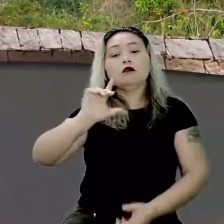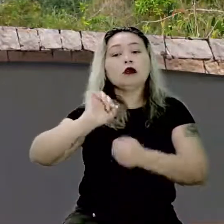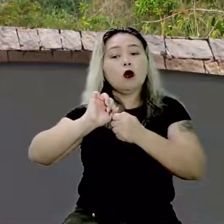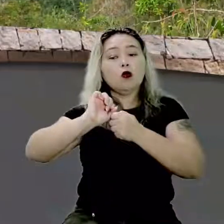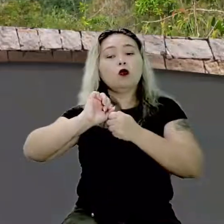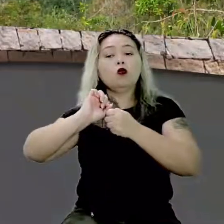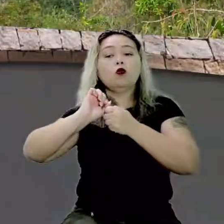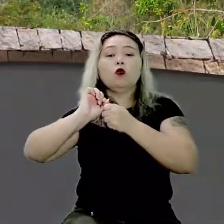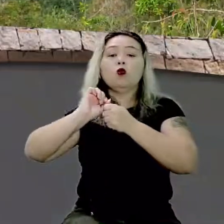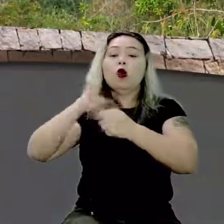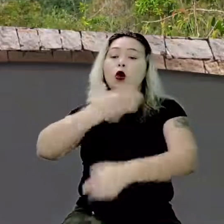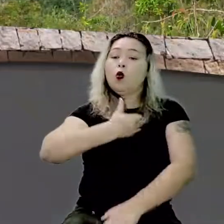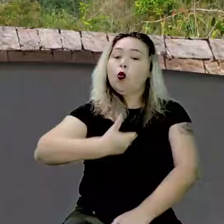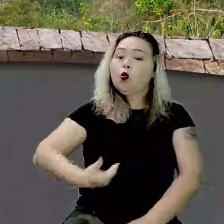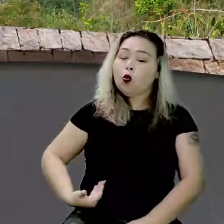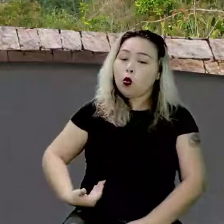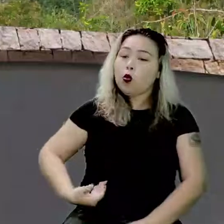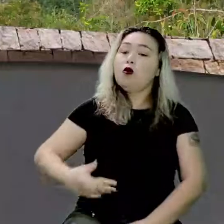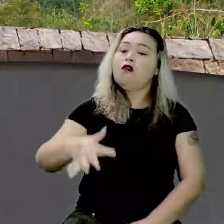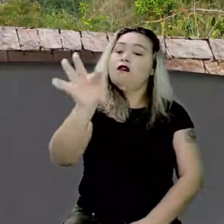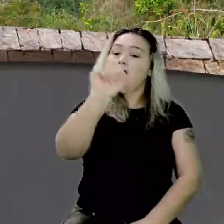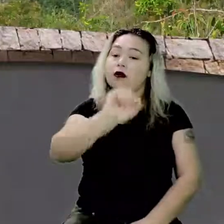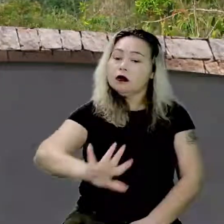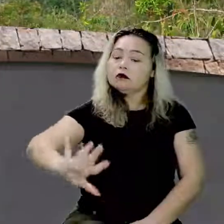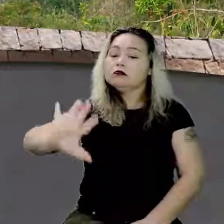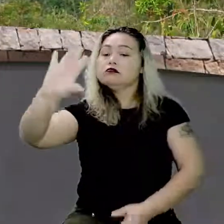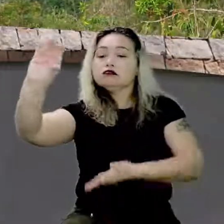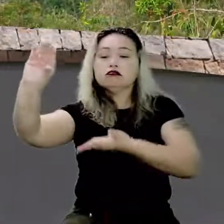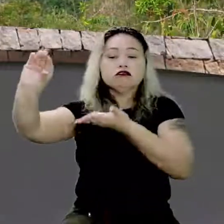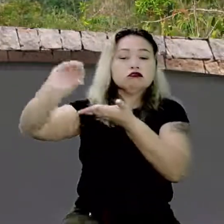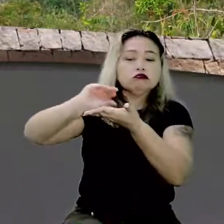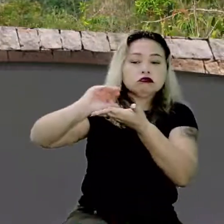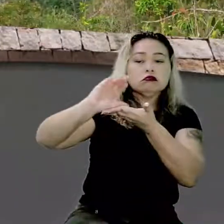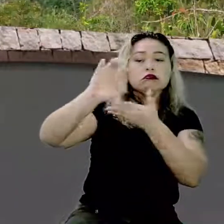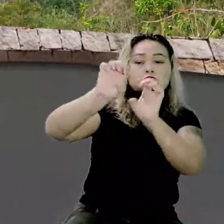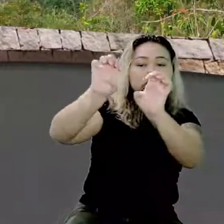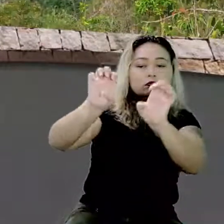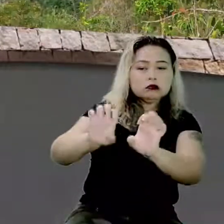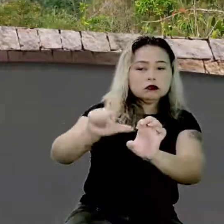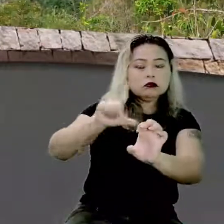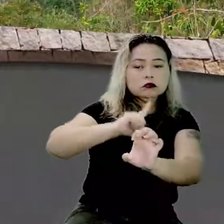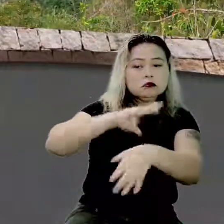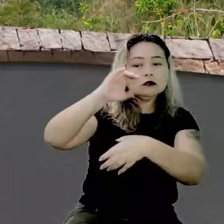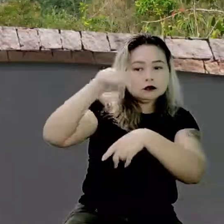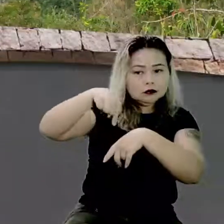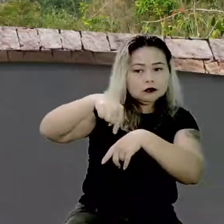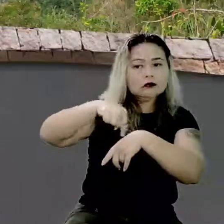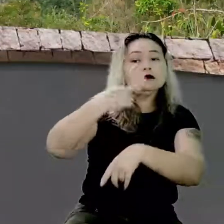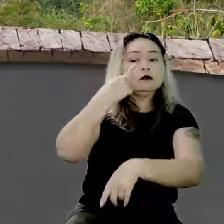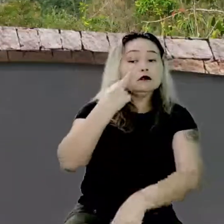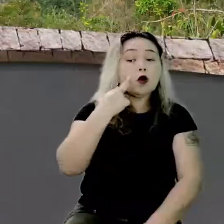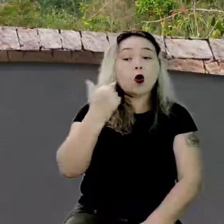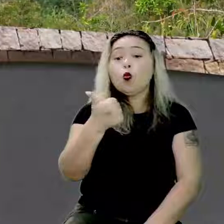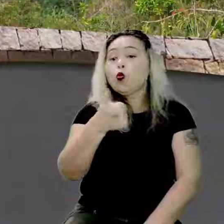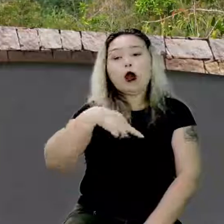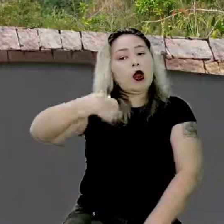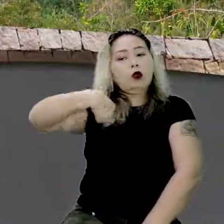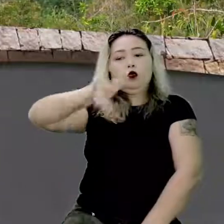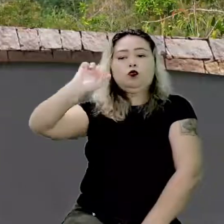União, o governo federal que mantinha toda a estrutura que tinha aqui. Ele não tinha ainda